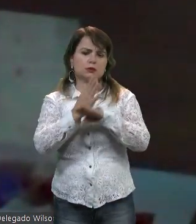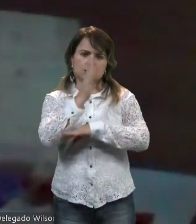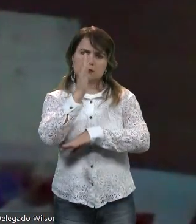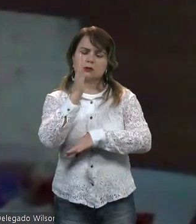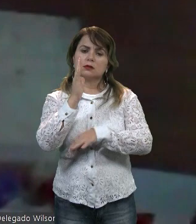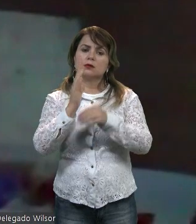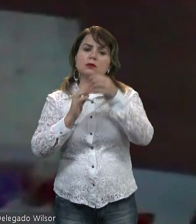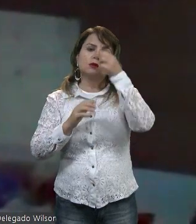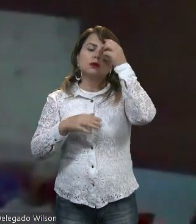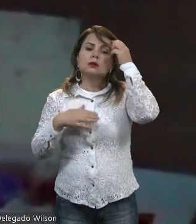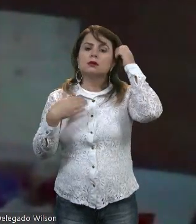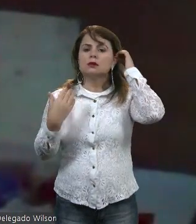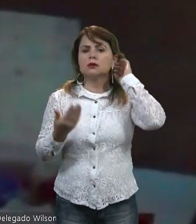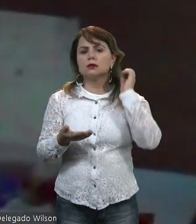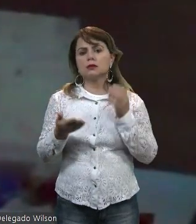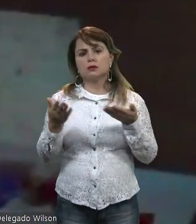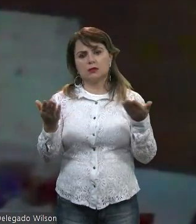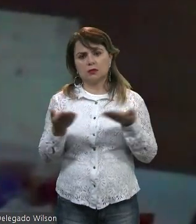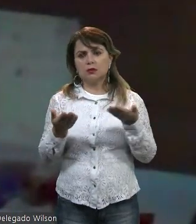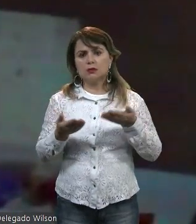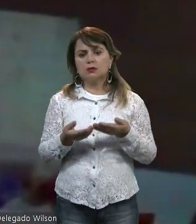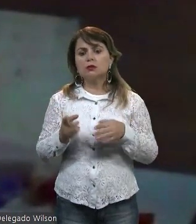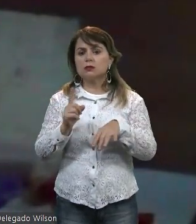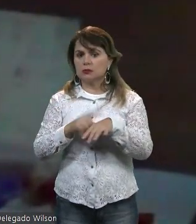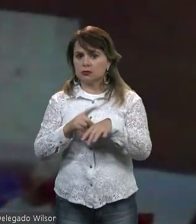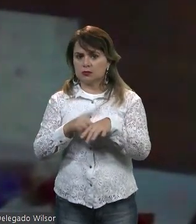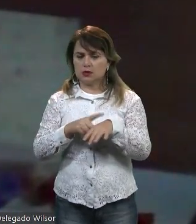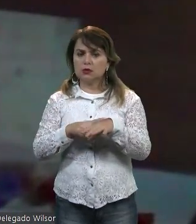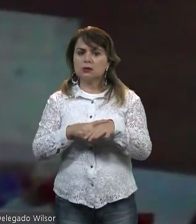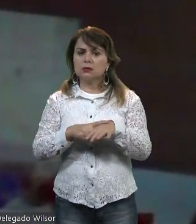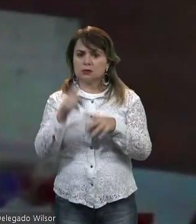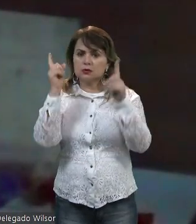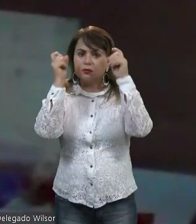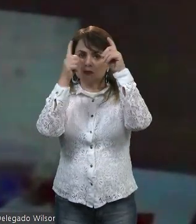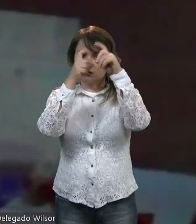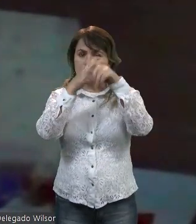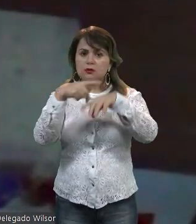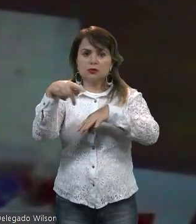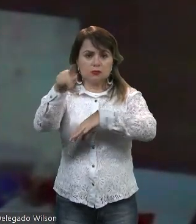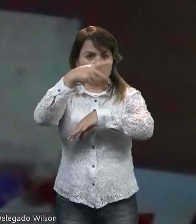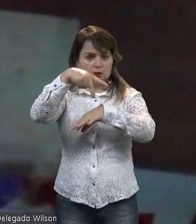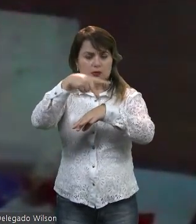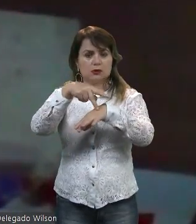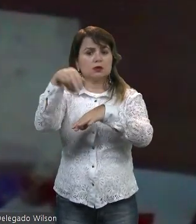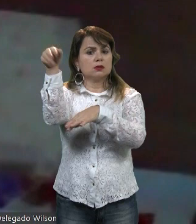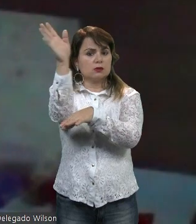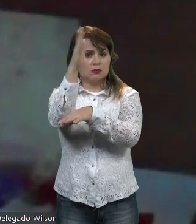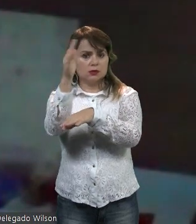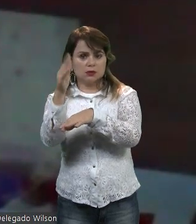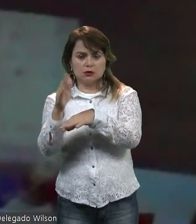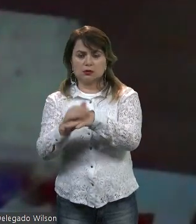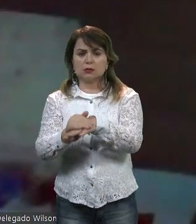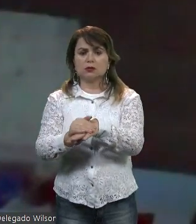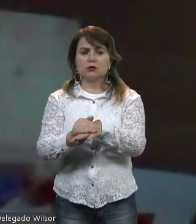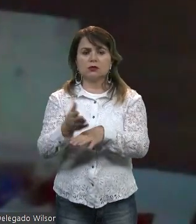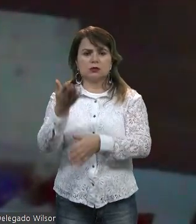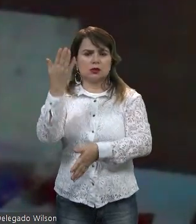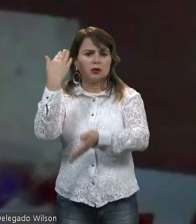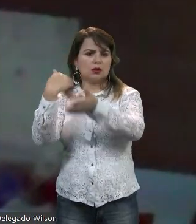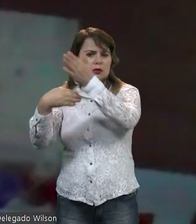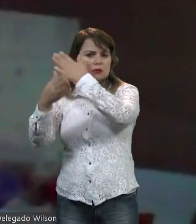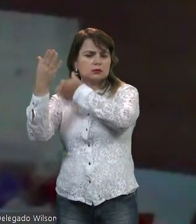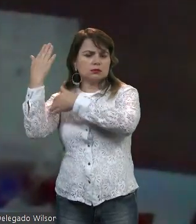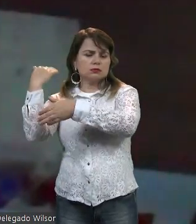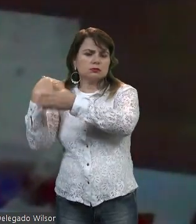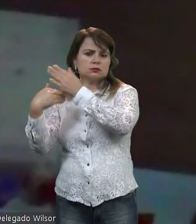momento de dificuldade que a gente sabe que o país atravessa, e não é de agora, vem desde da crise institucional que o